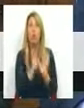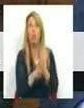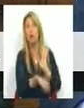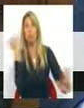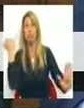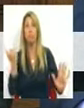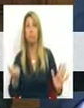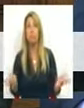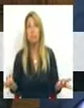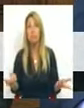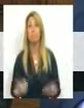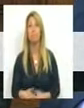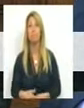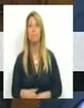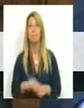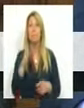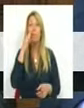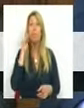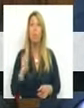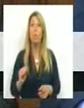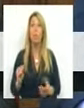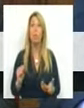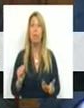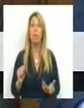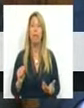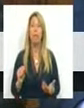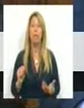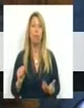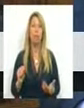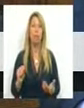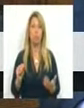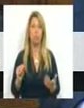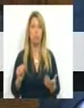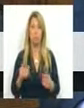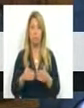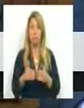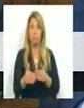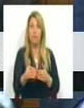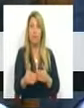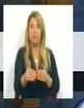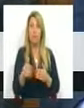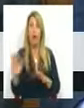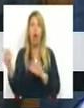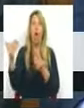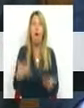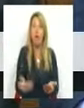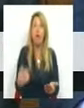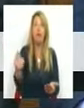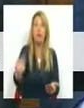portanto, o banco que estava prestes a receber uma oferta, de repente